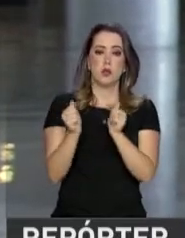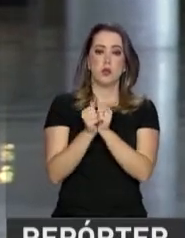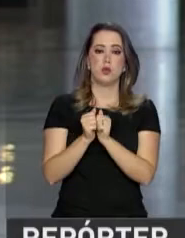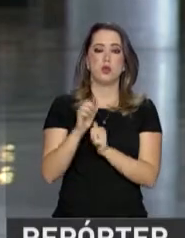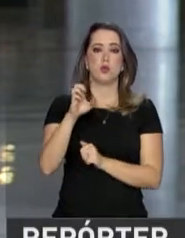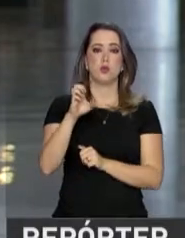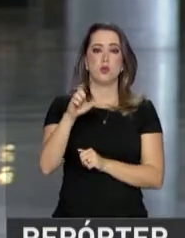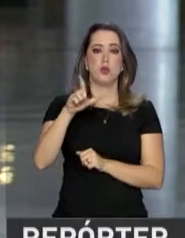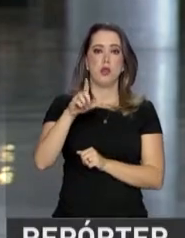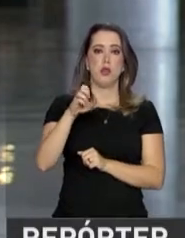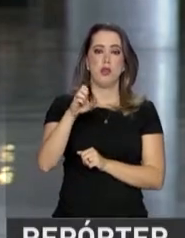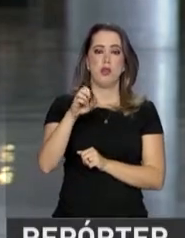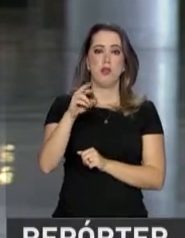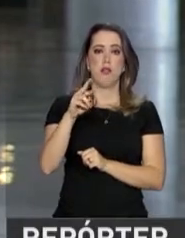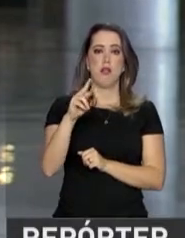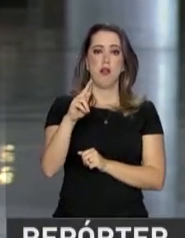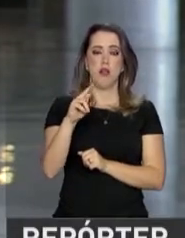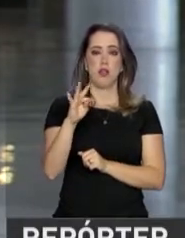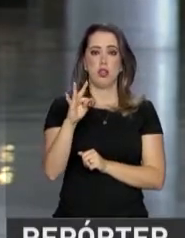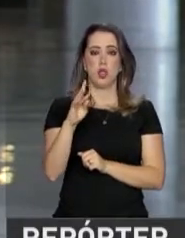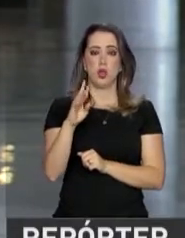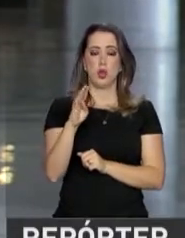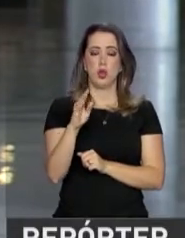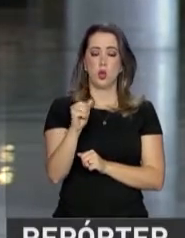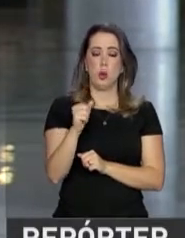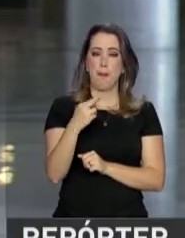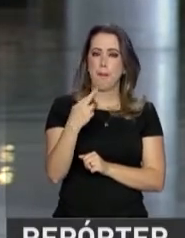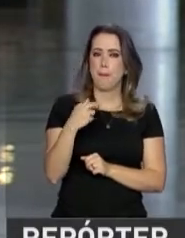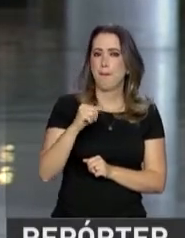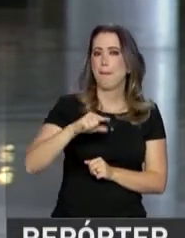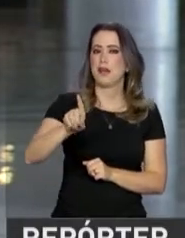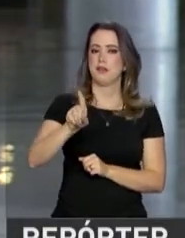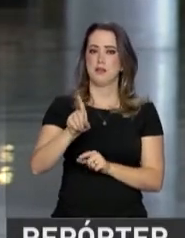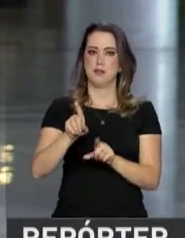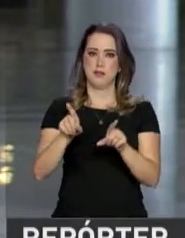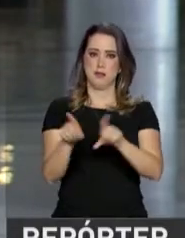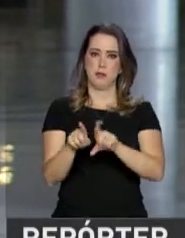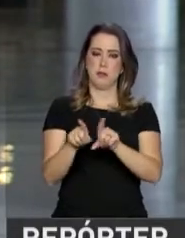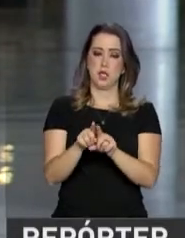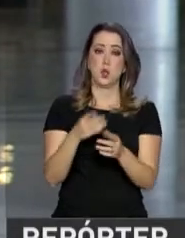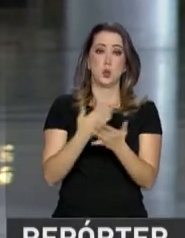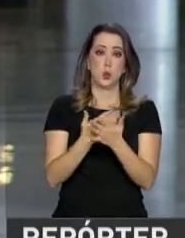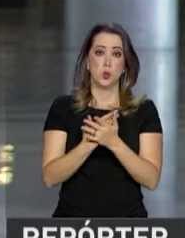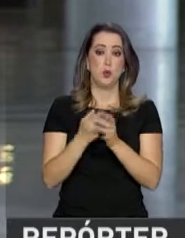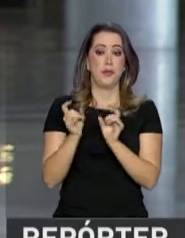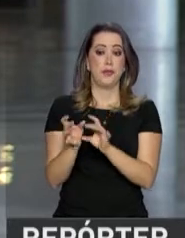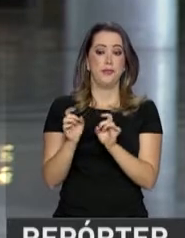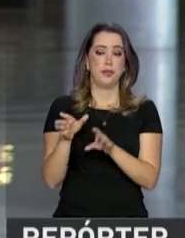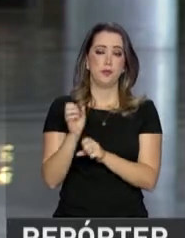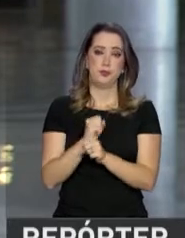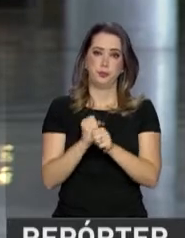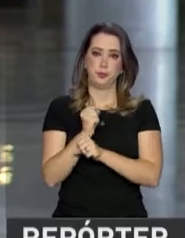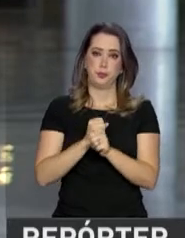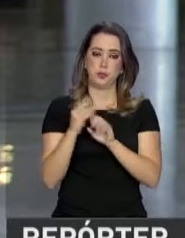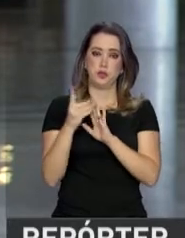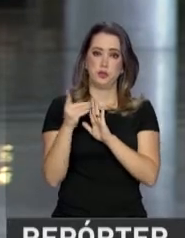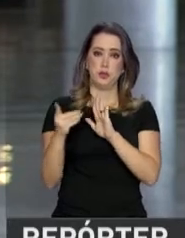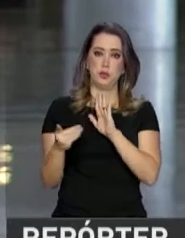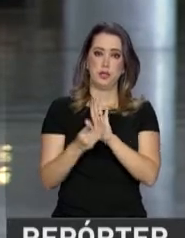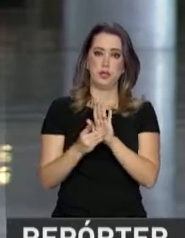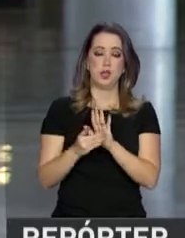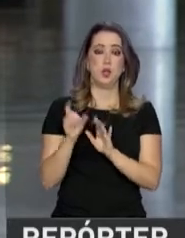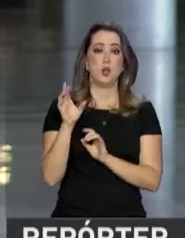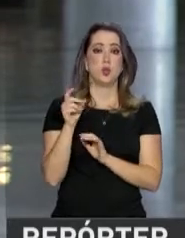passa ter estudos ainda este ano o ministro da secretaria de governo carlos marun explicou que o decreto autoriza apenas